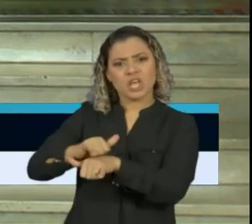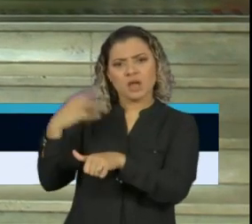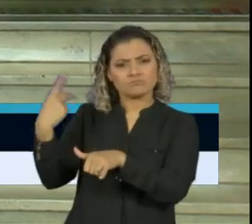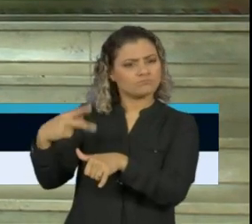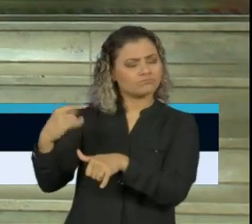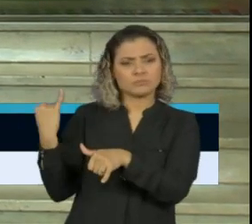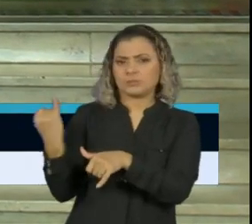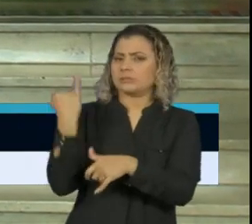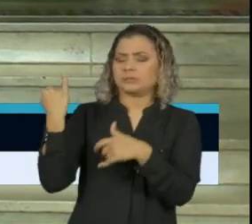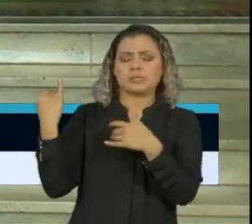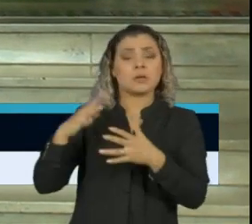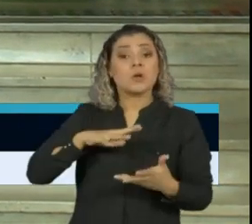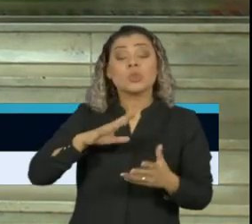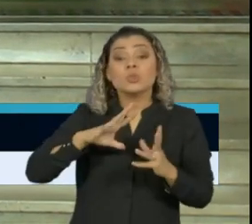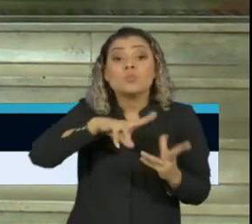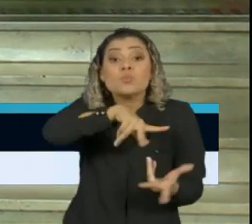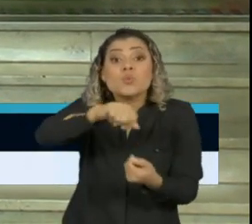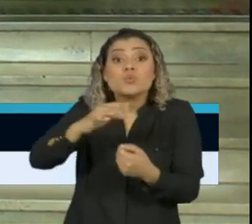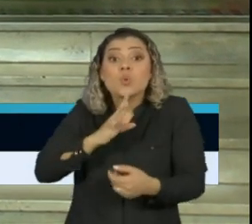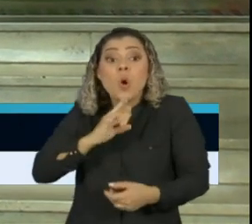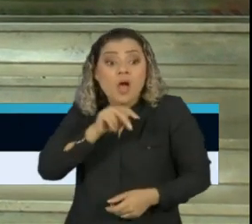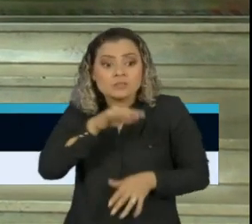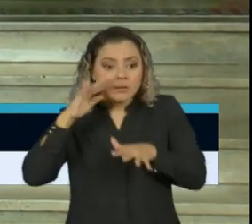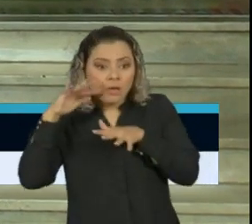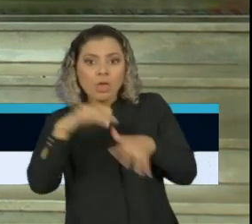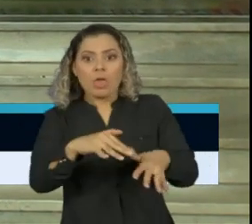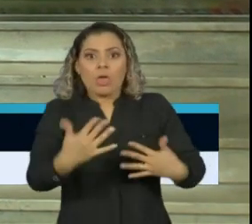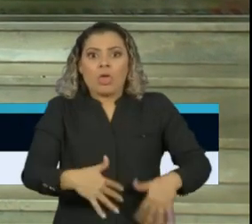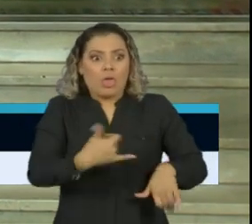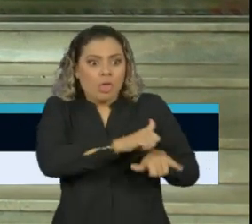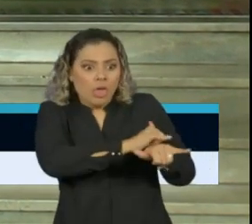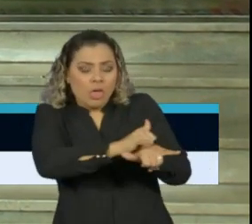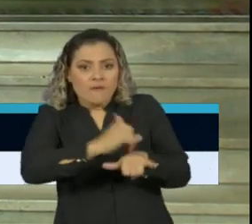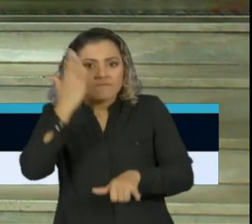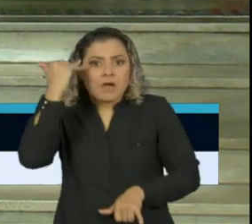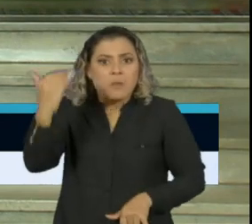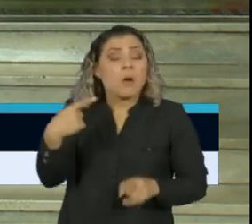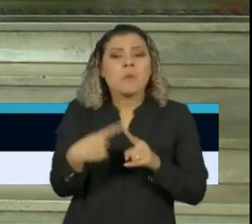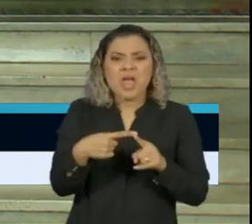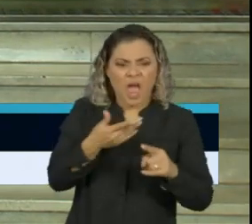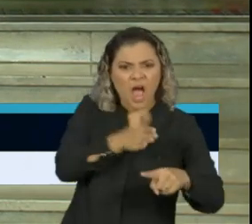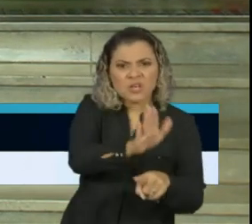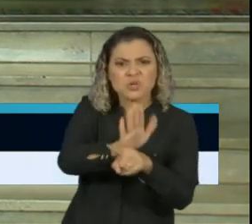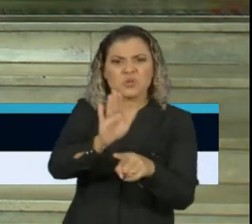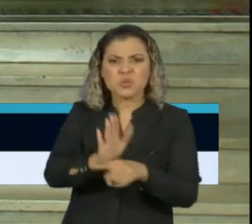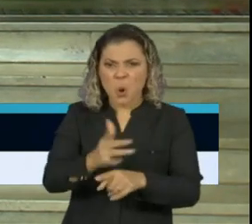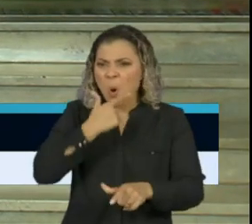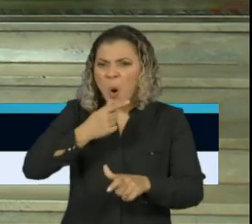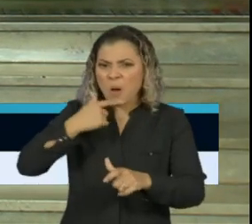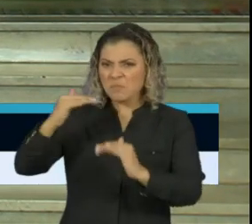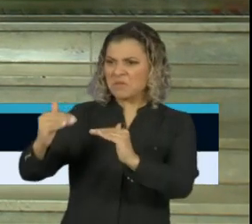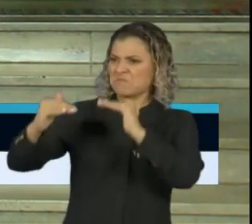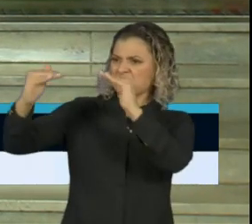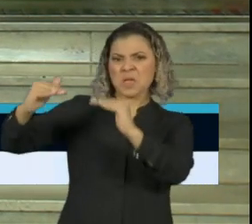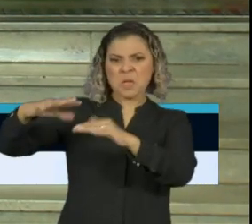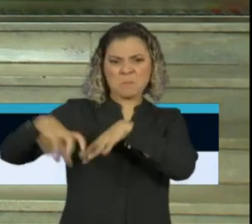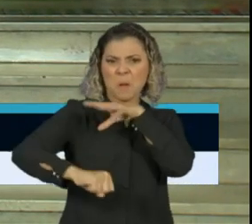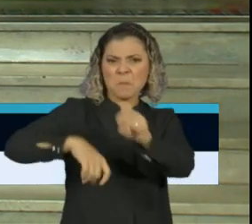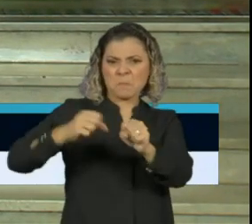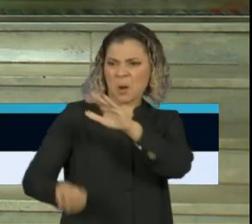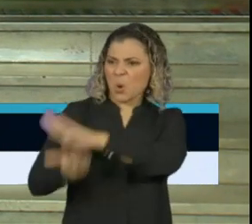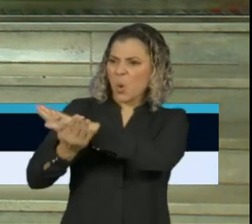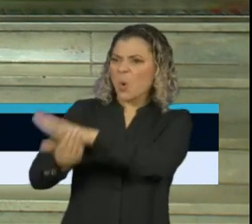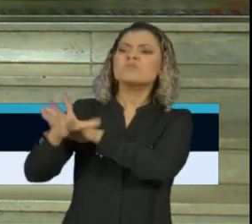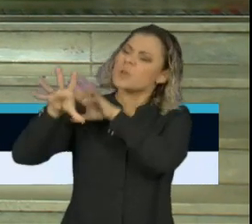Jato, reconhecida mundialmente como uma operação que contribuiu para melhorar o ambiente da democracia e